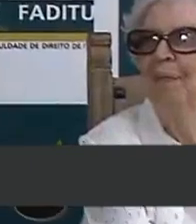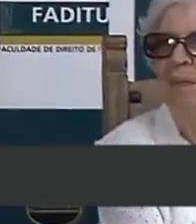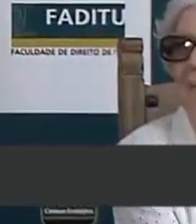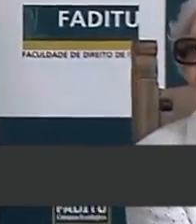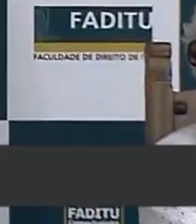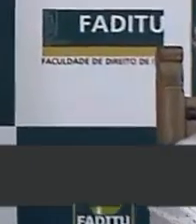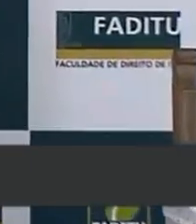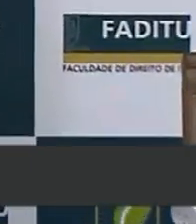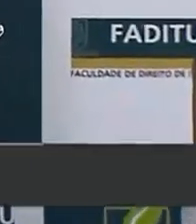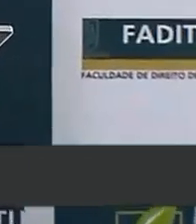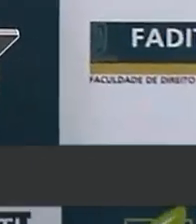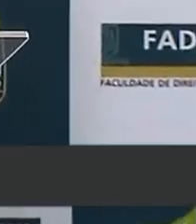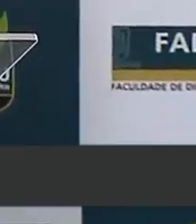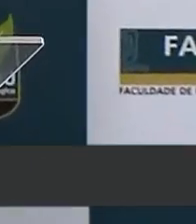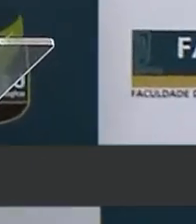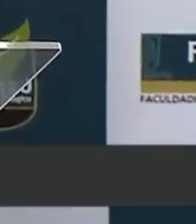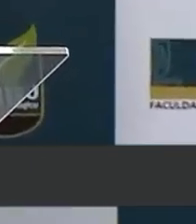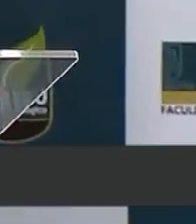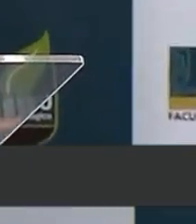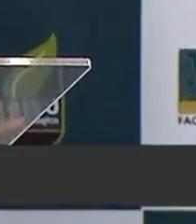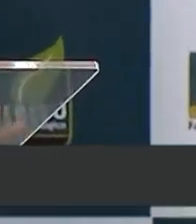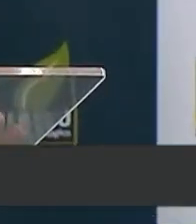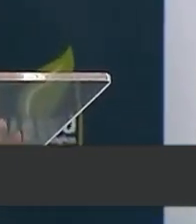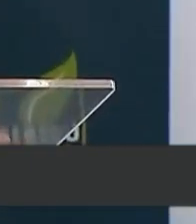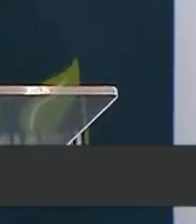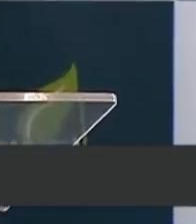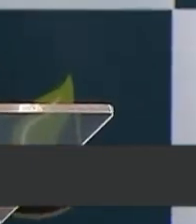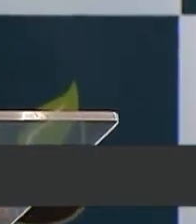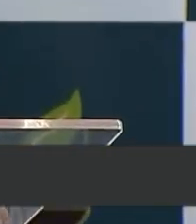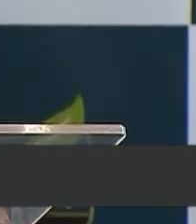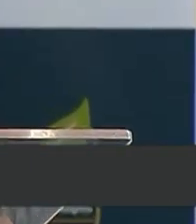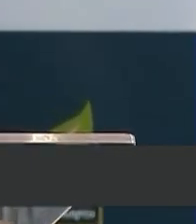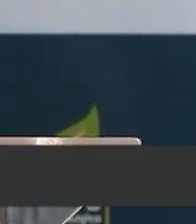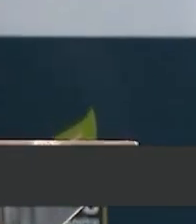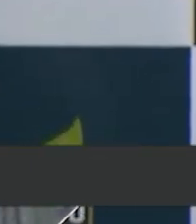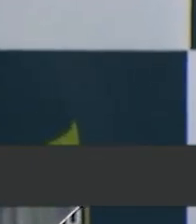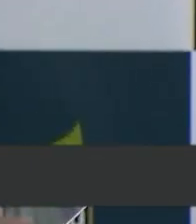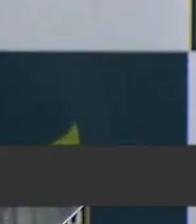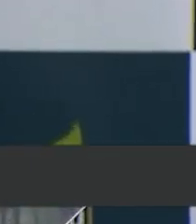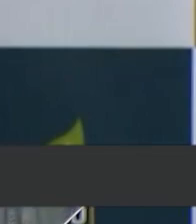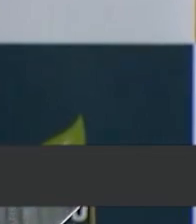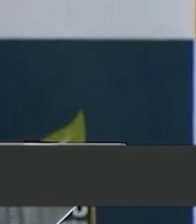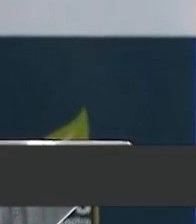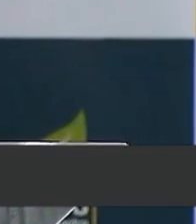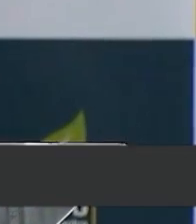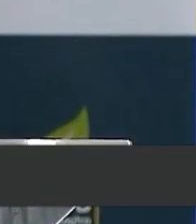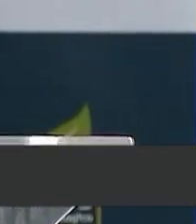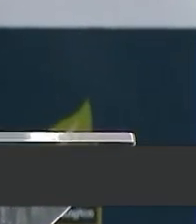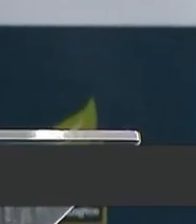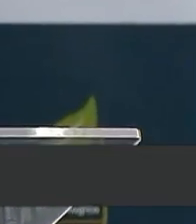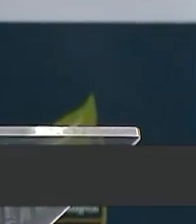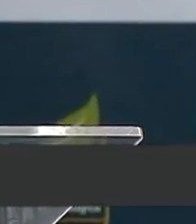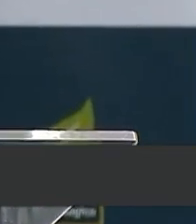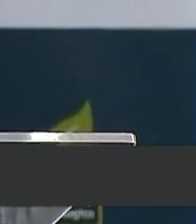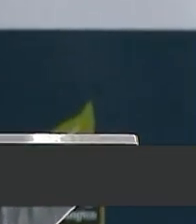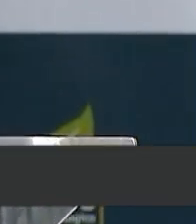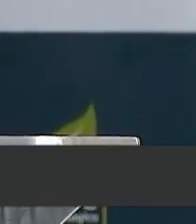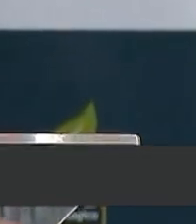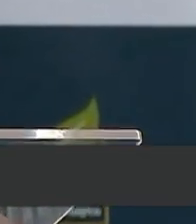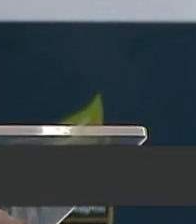autoridades presentes, professor Dr. Michel, é com grande alegria que